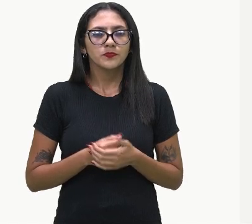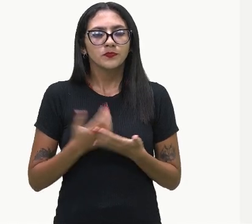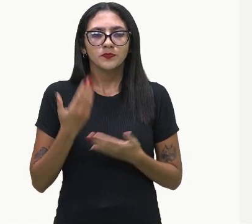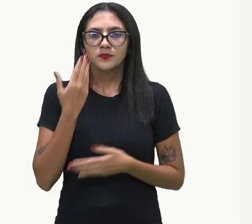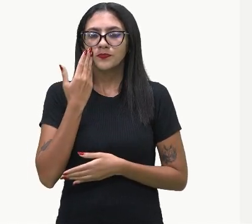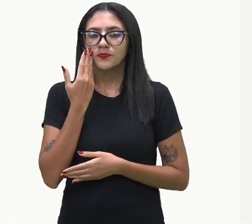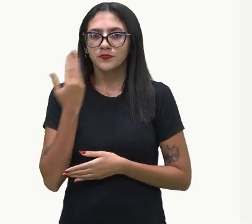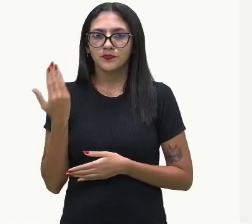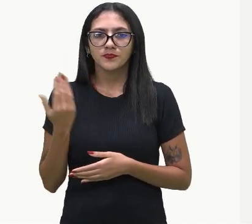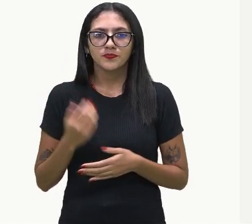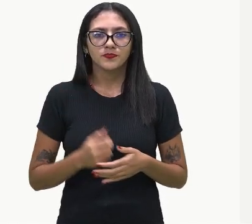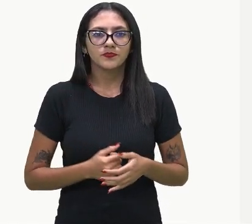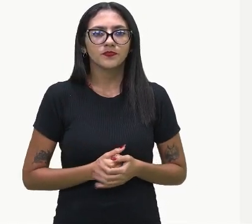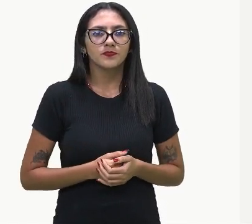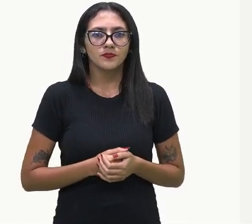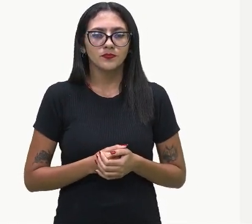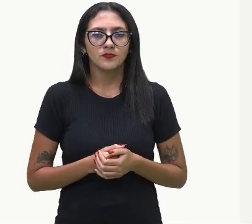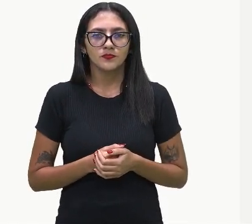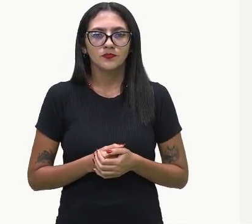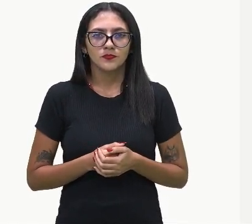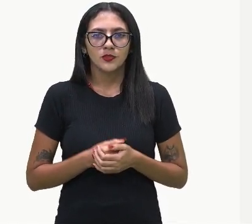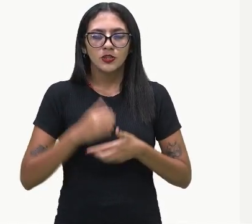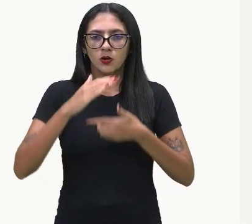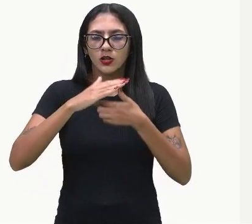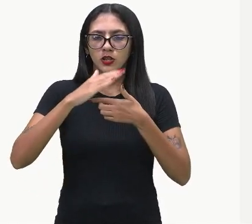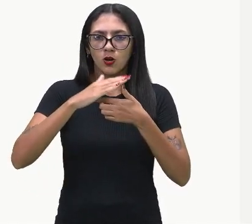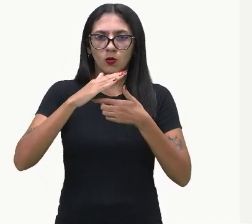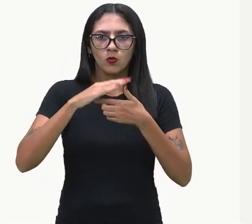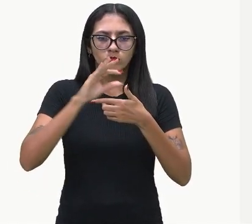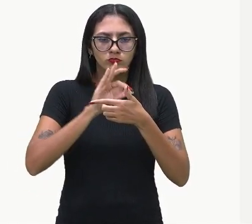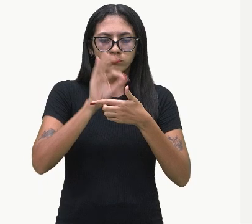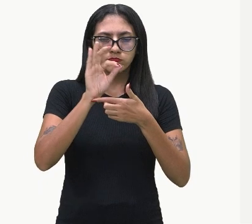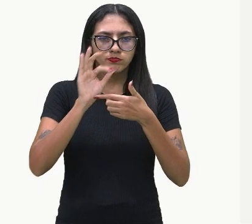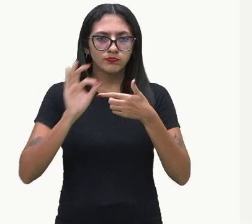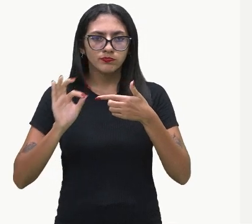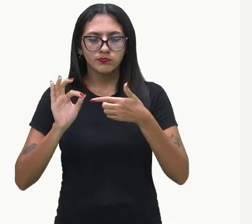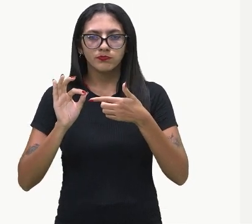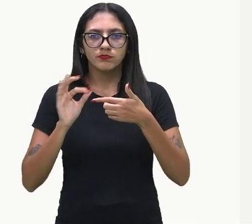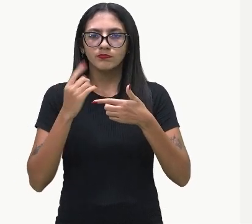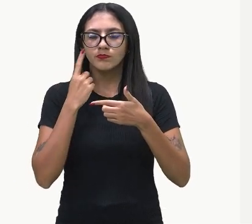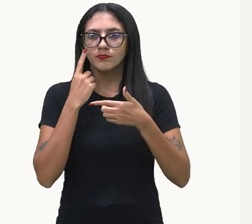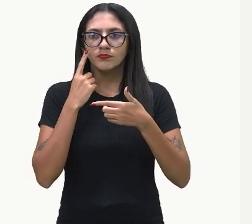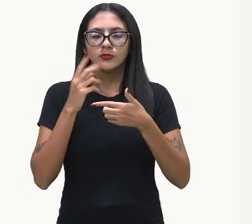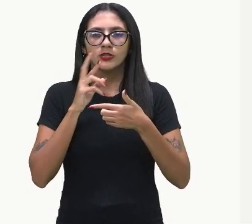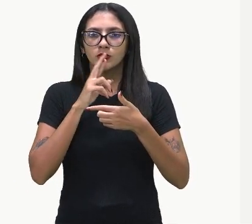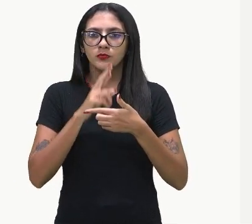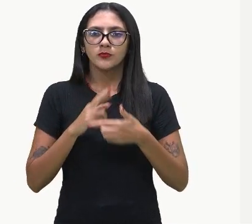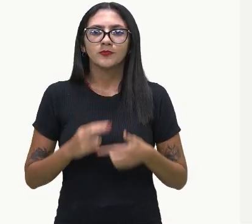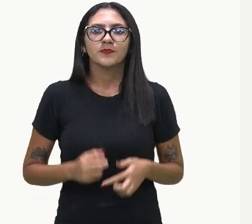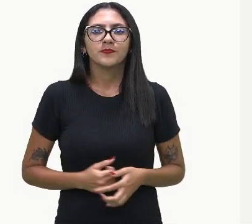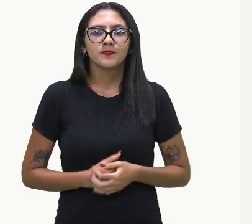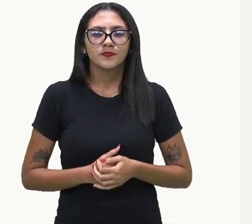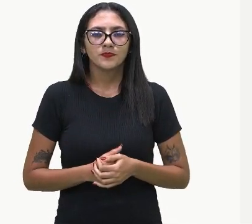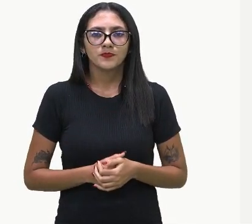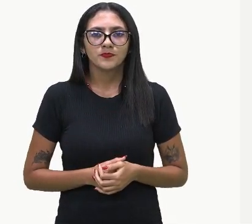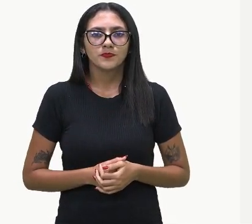medida de cada um dos segmentos aqui. Bora apagar aqui, né, para a